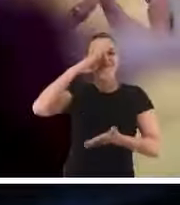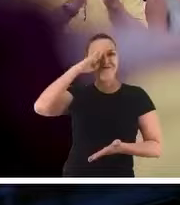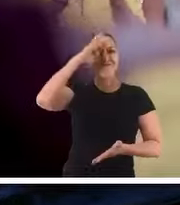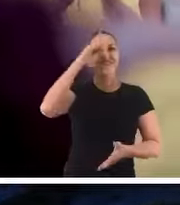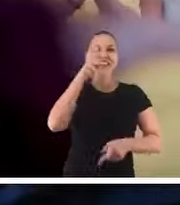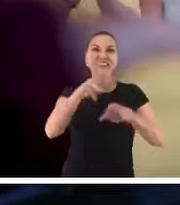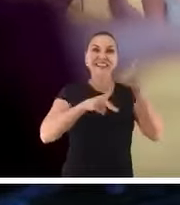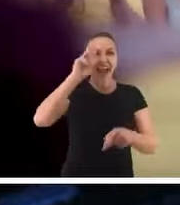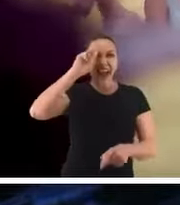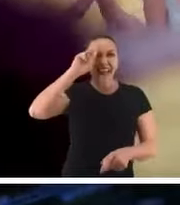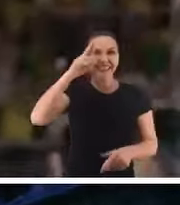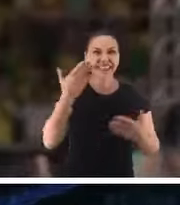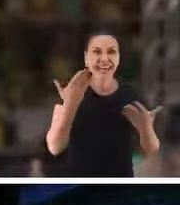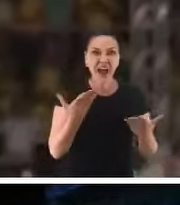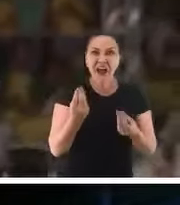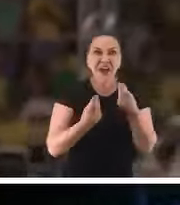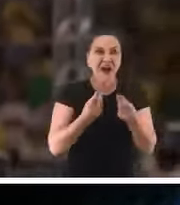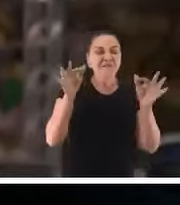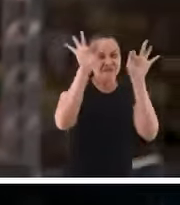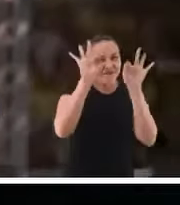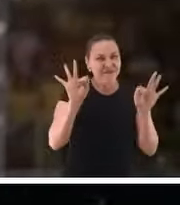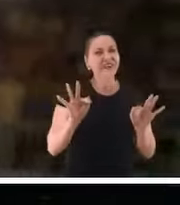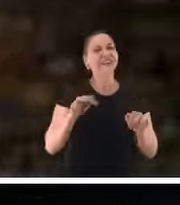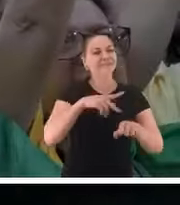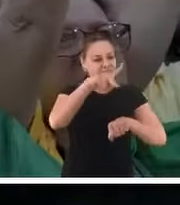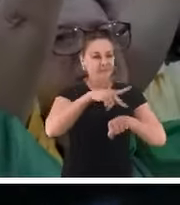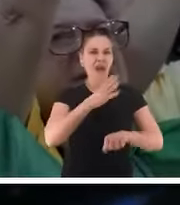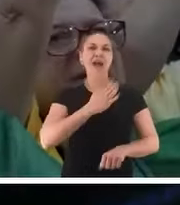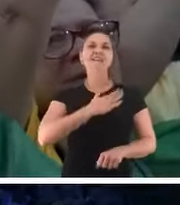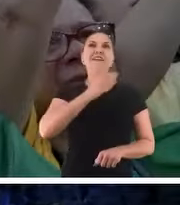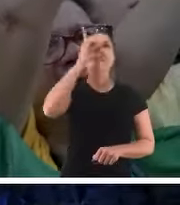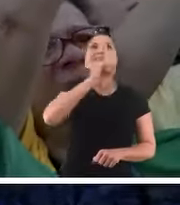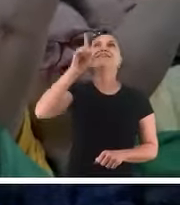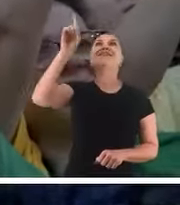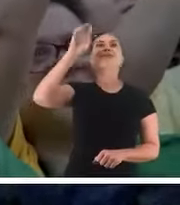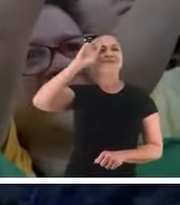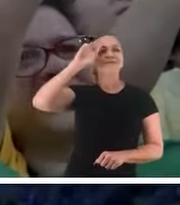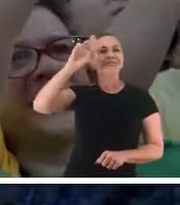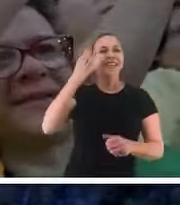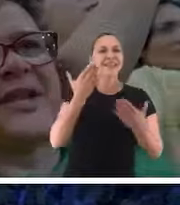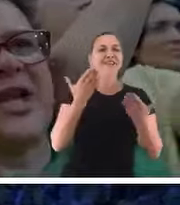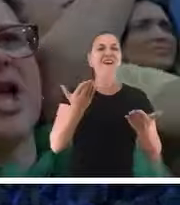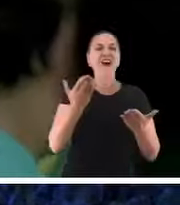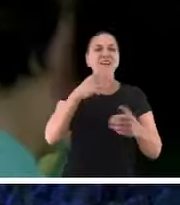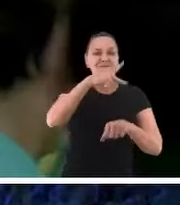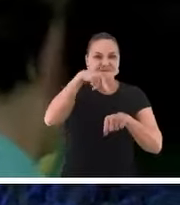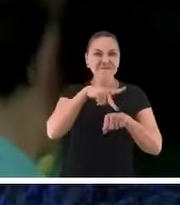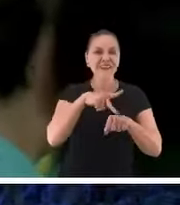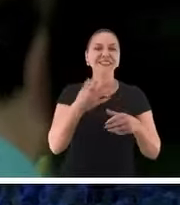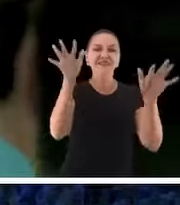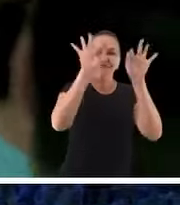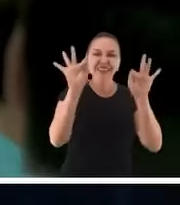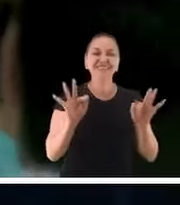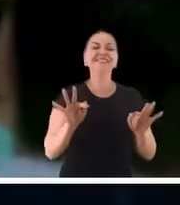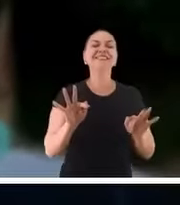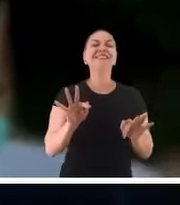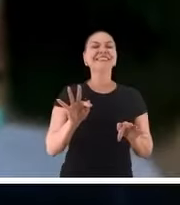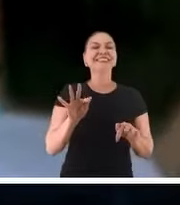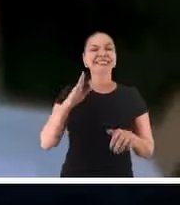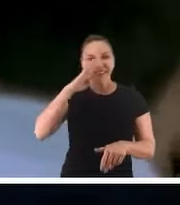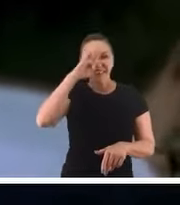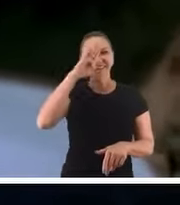É o capitão do povo. Feliz é a nação cujo Deus é o Senhor. Ele é de